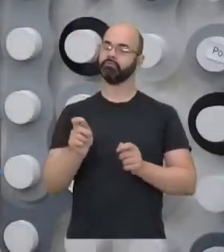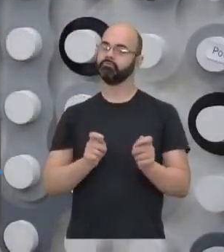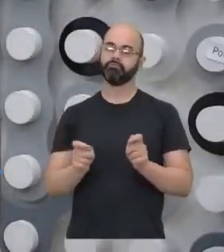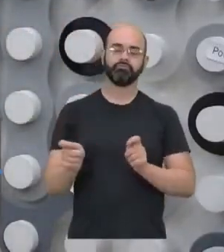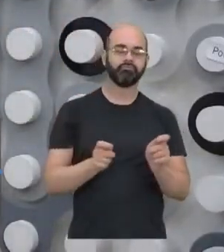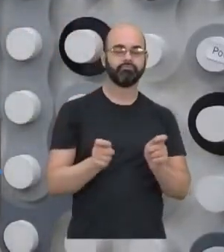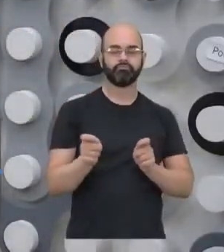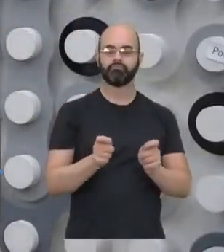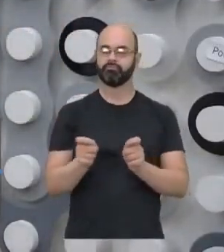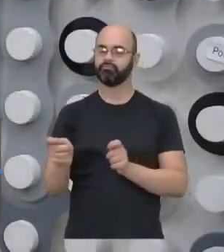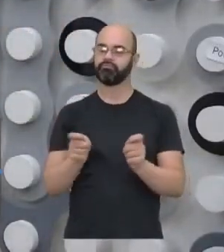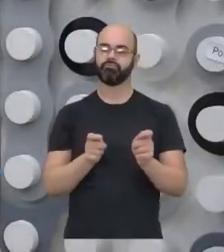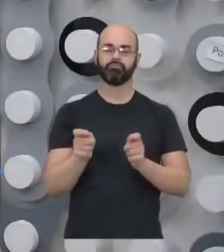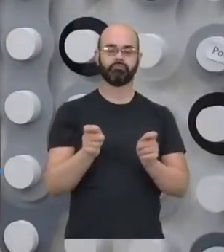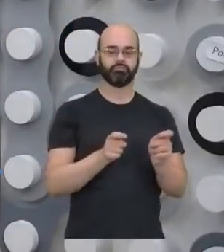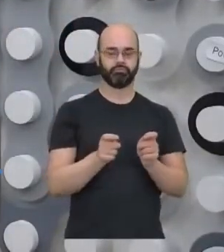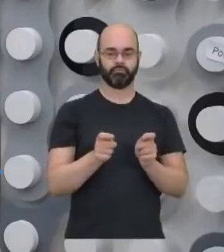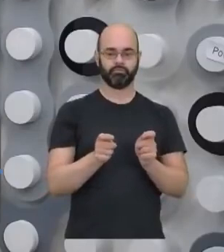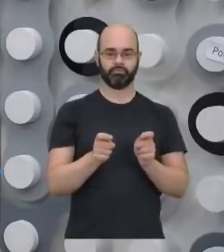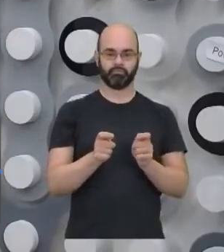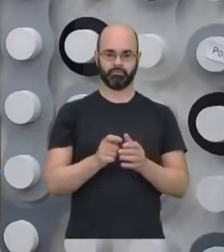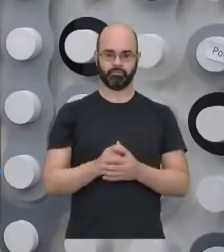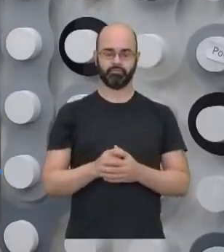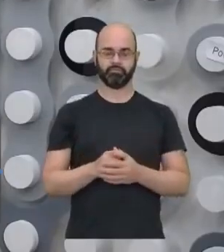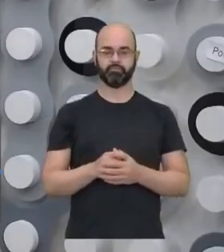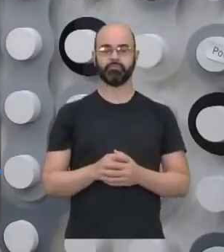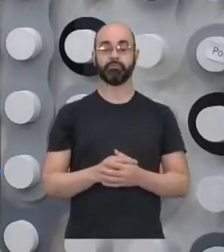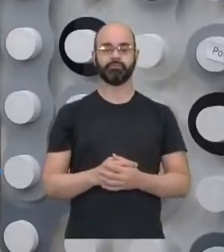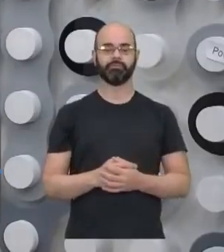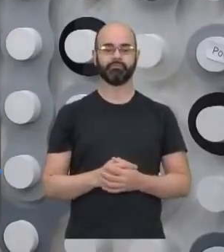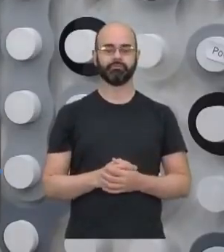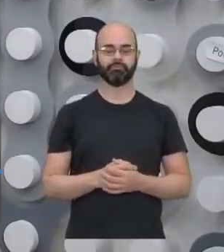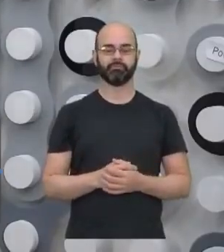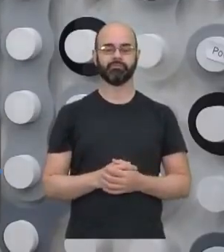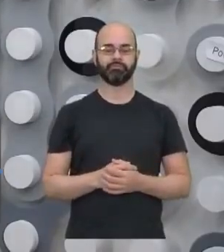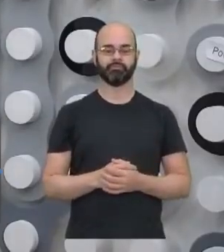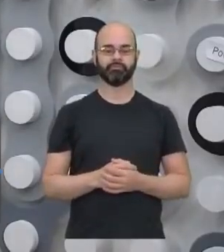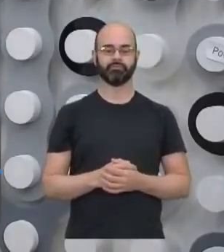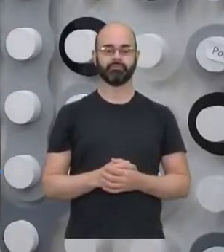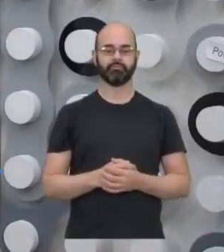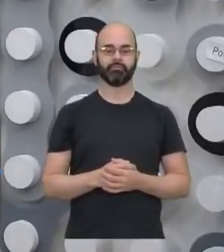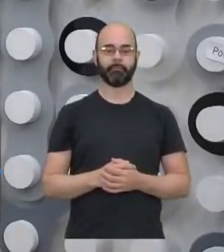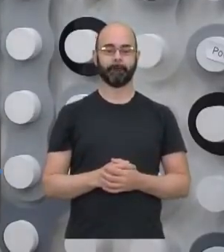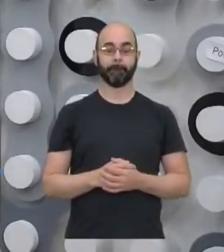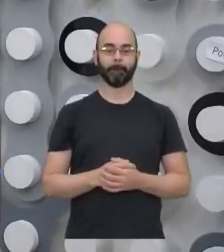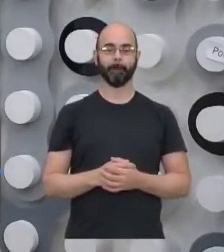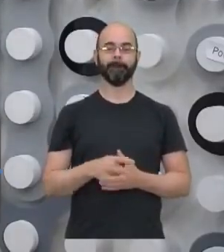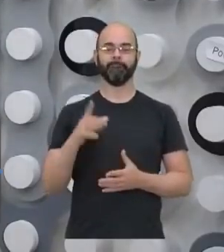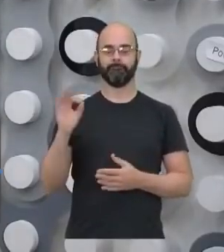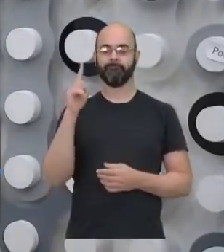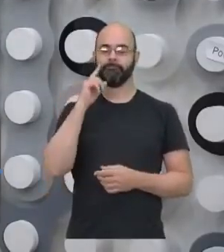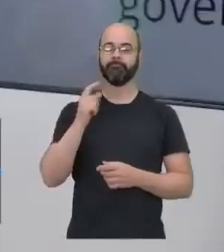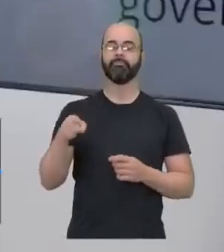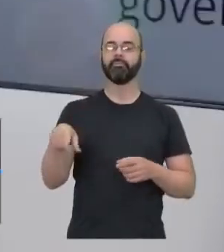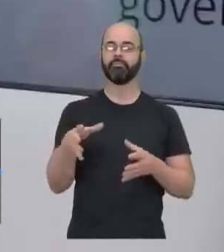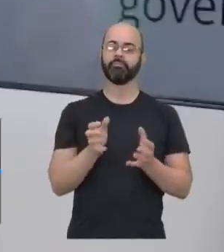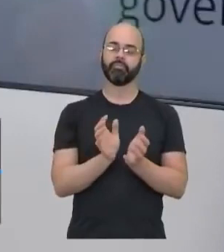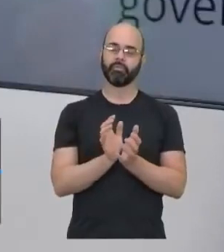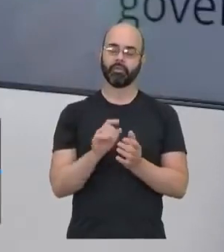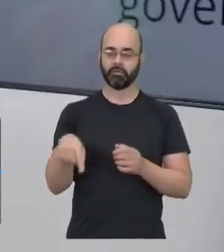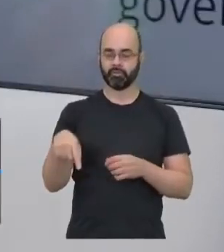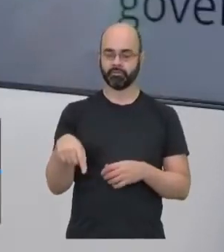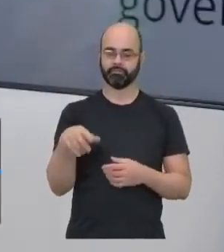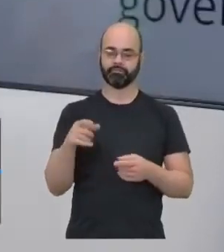território. Coloca aqui dentro mesmo. Isto. Tranquilo? Então tá aqui, o presidente da República é ele que administra o nosso